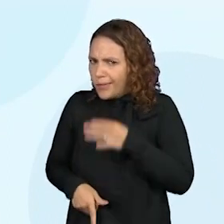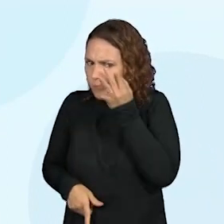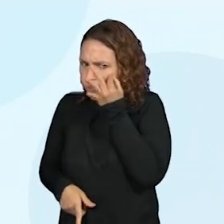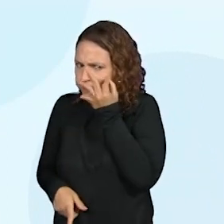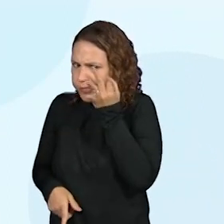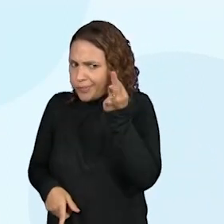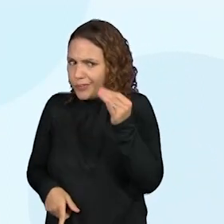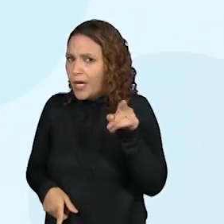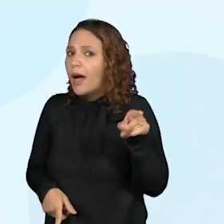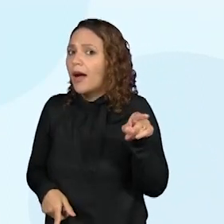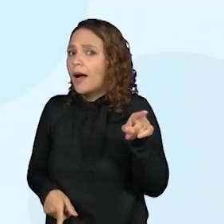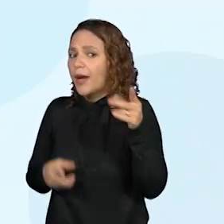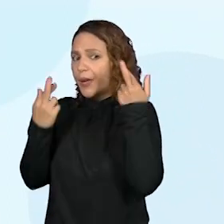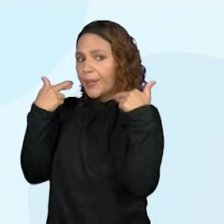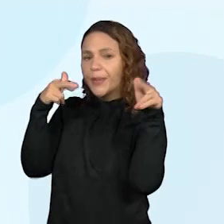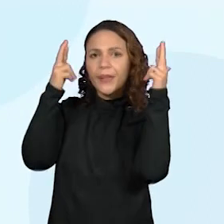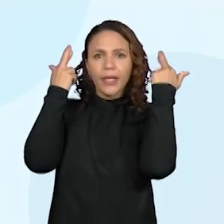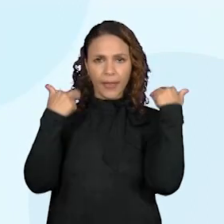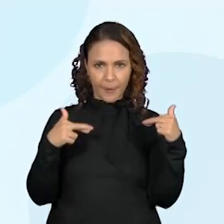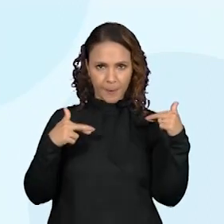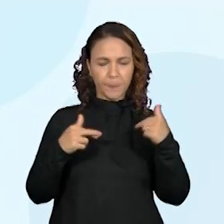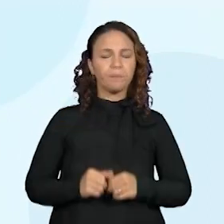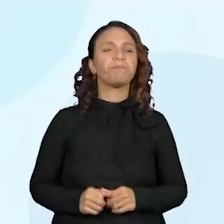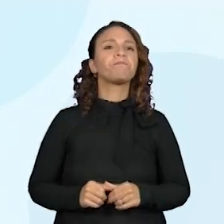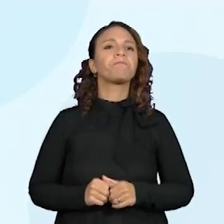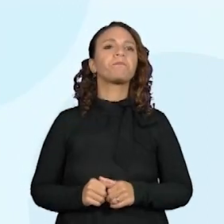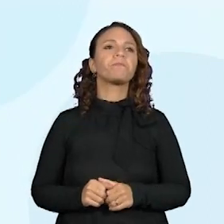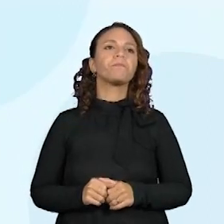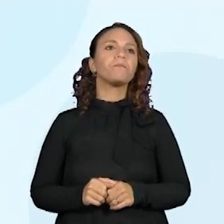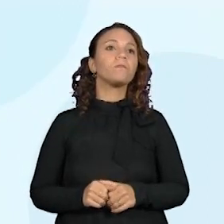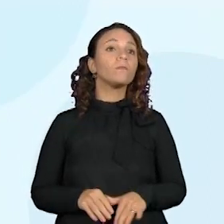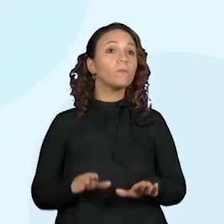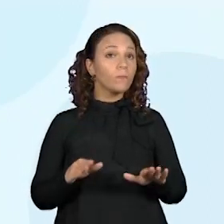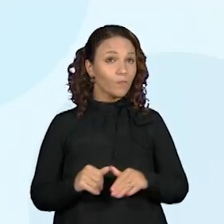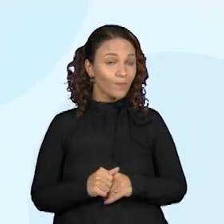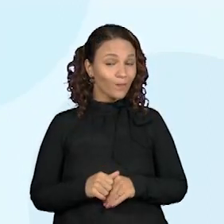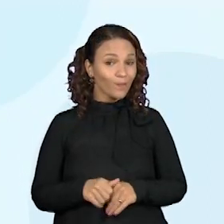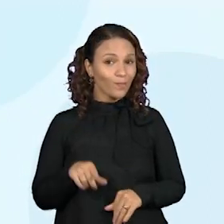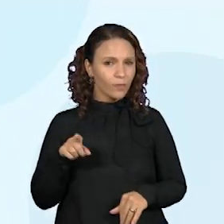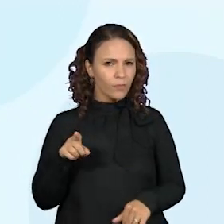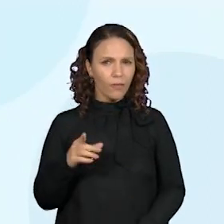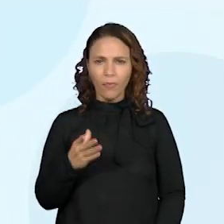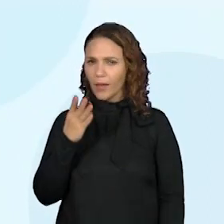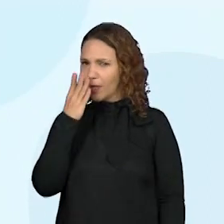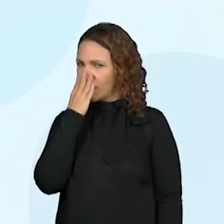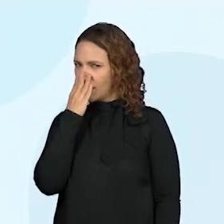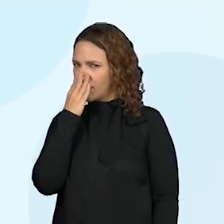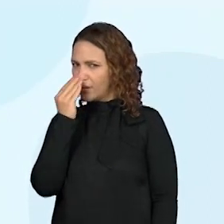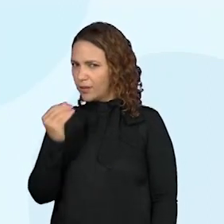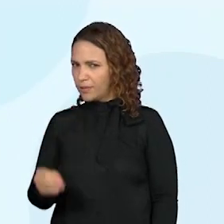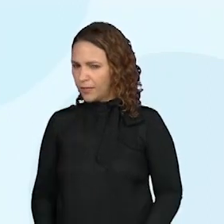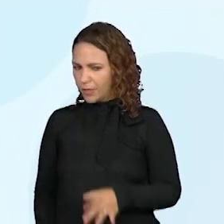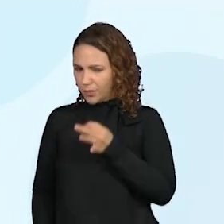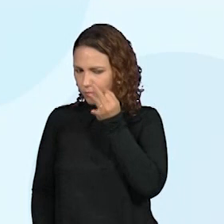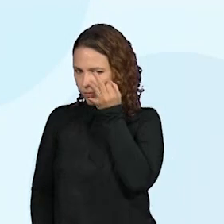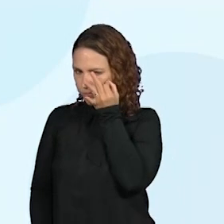chegou para beber água. Tudo bem? O lobo olhou com os olhos